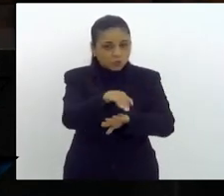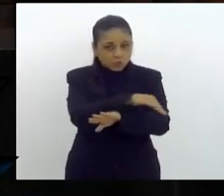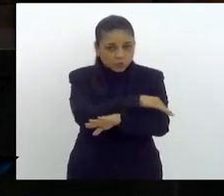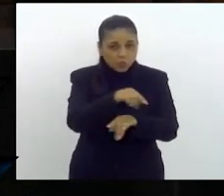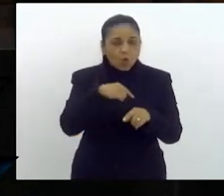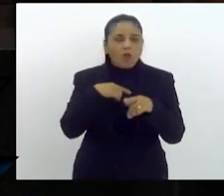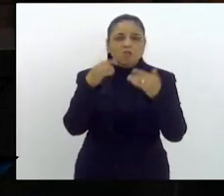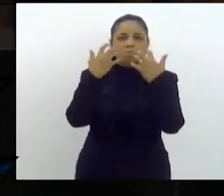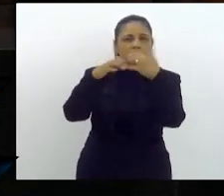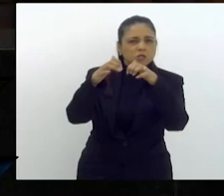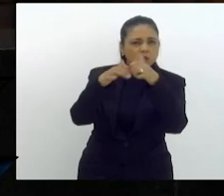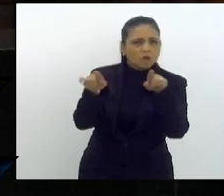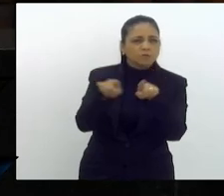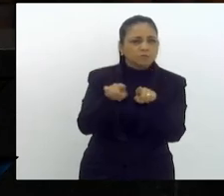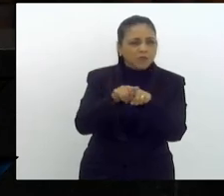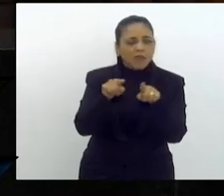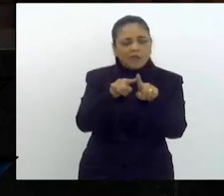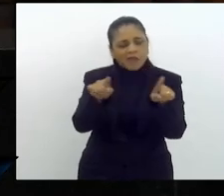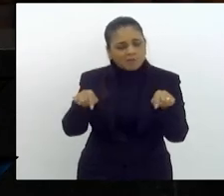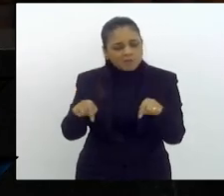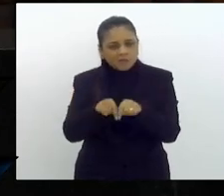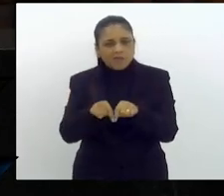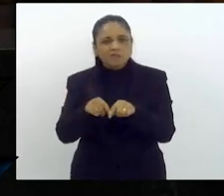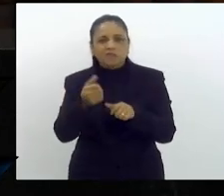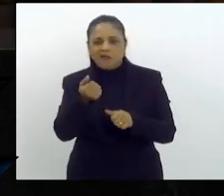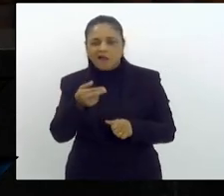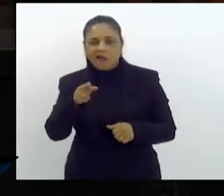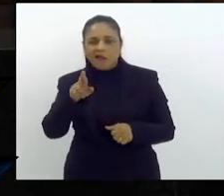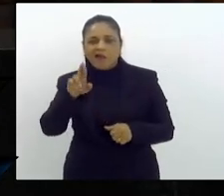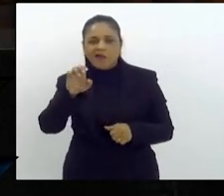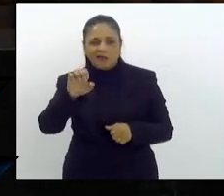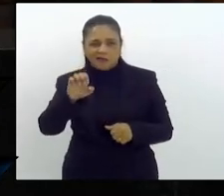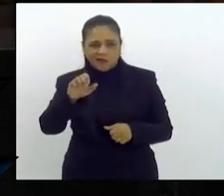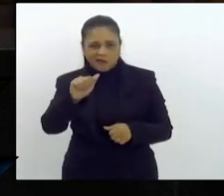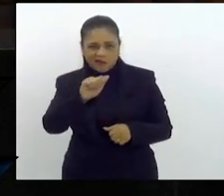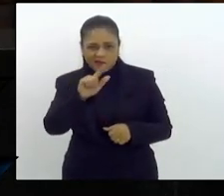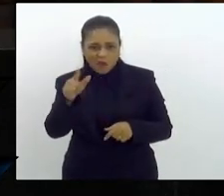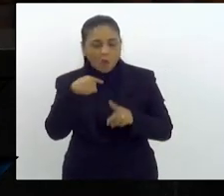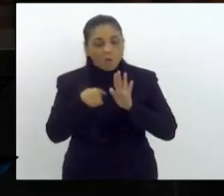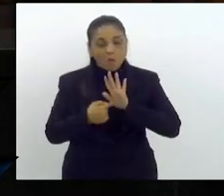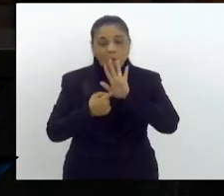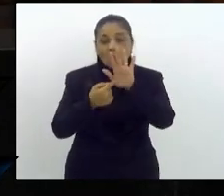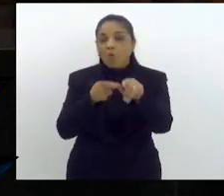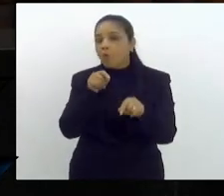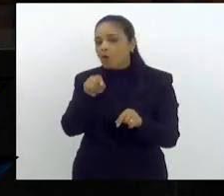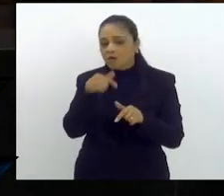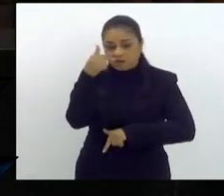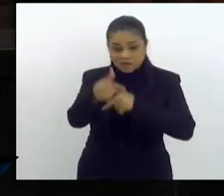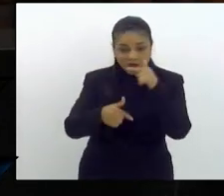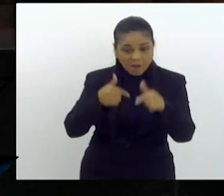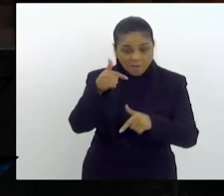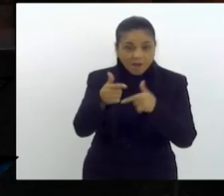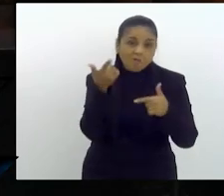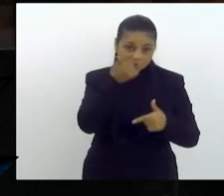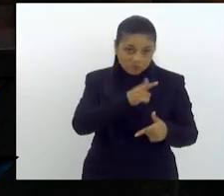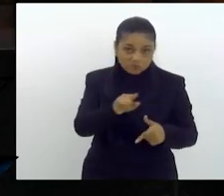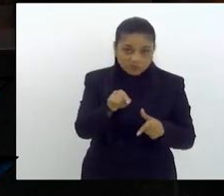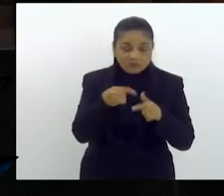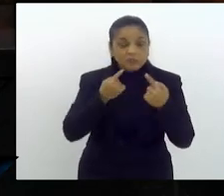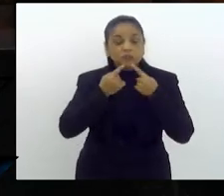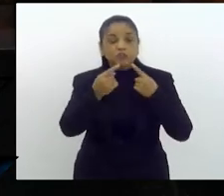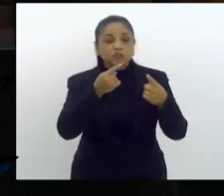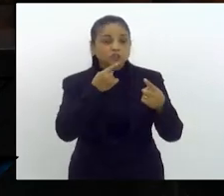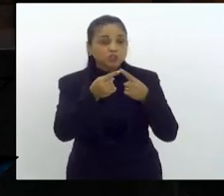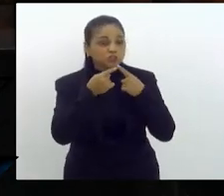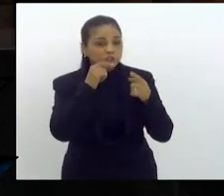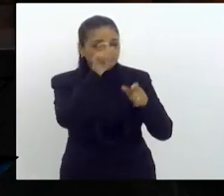Petrópolis fiz o gabinete de rua em Areal e consegui não só apresentar o que a gente tem feito de trabalho mas também dialogar